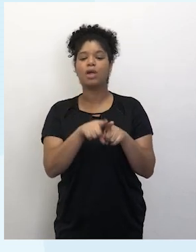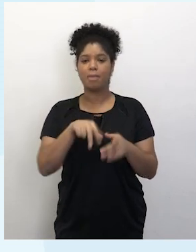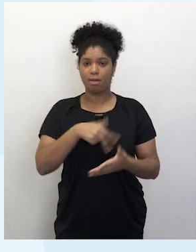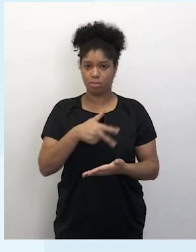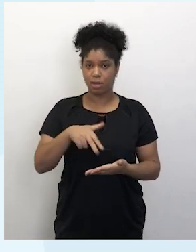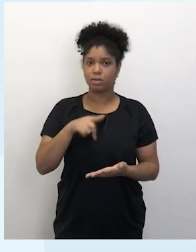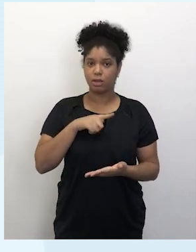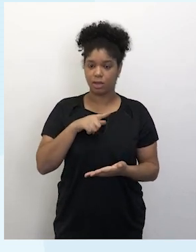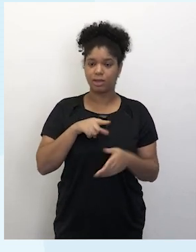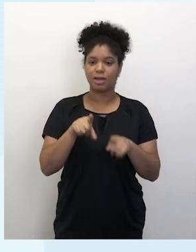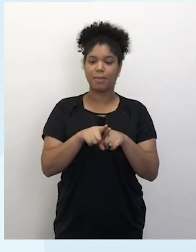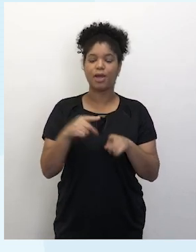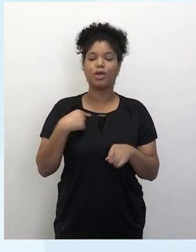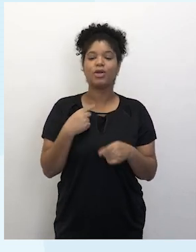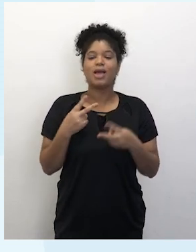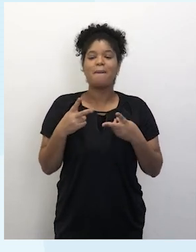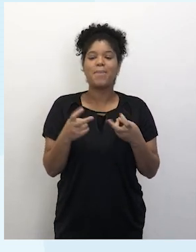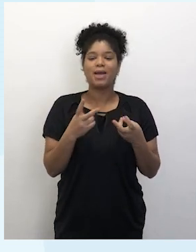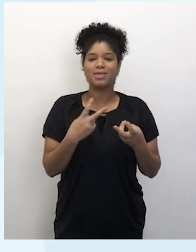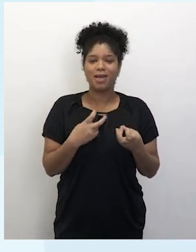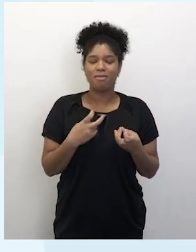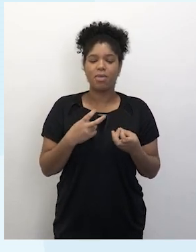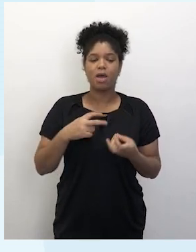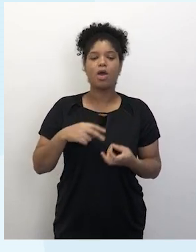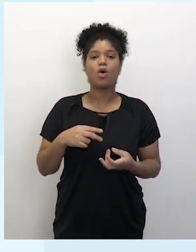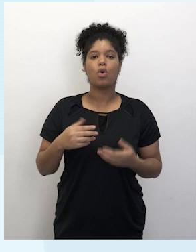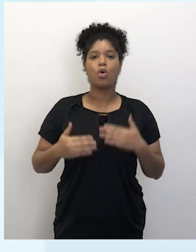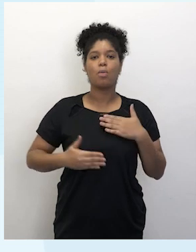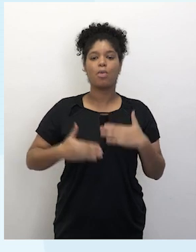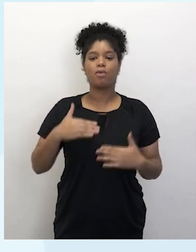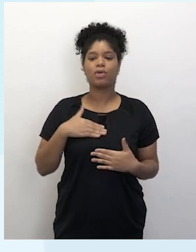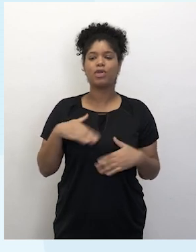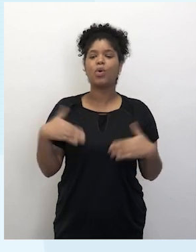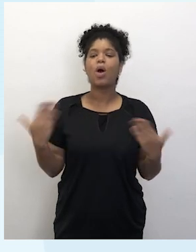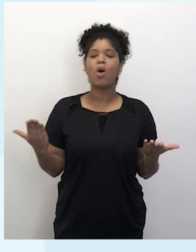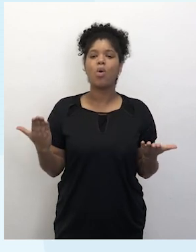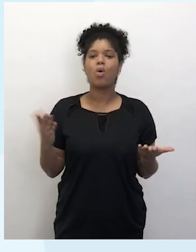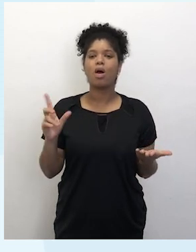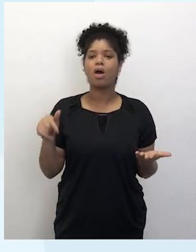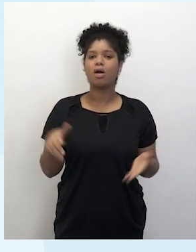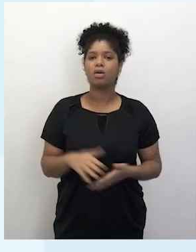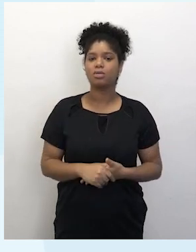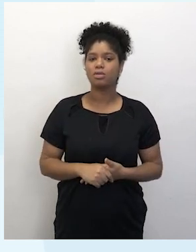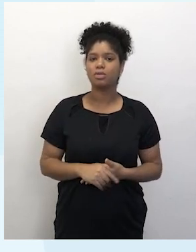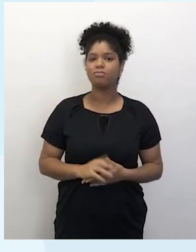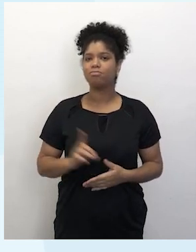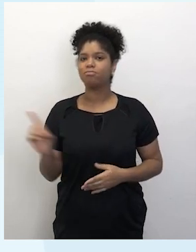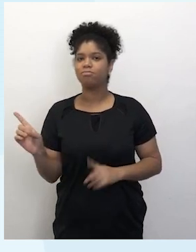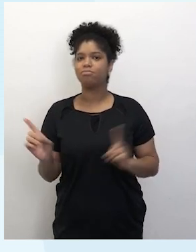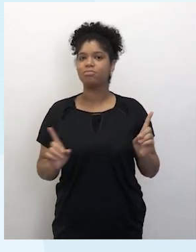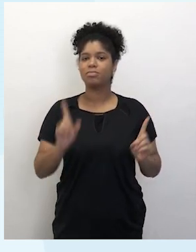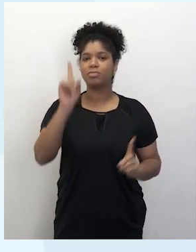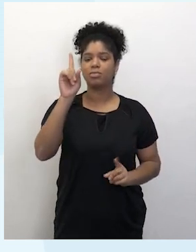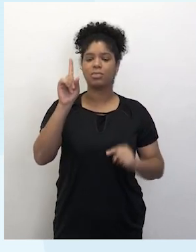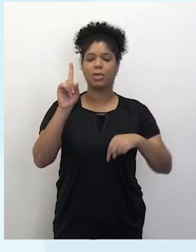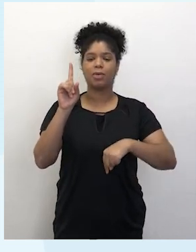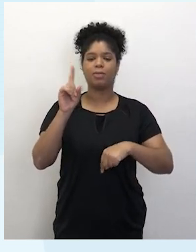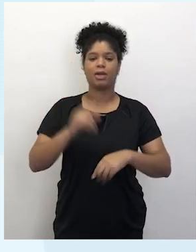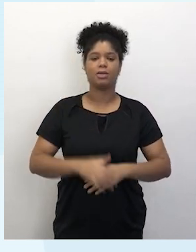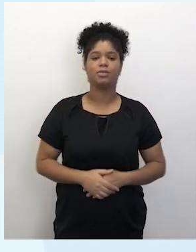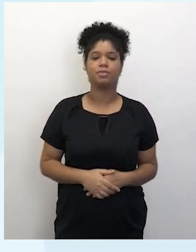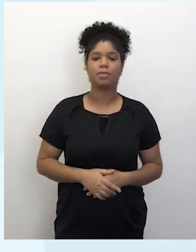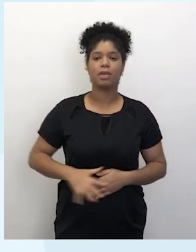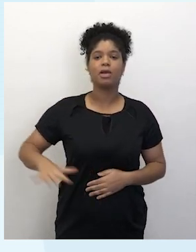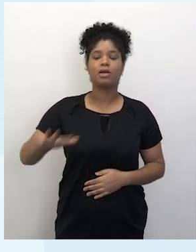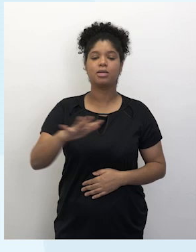também, nós nos movimentamos para quais direções? em quais níveis? E aí a gente vem